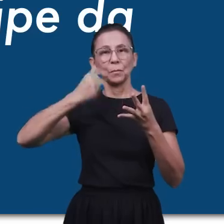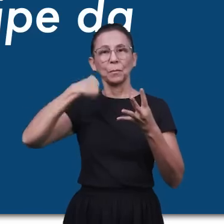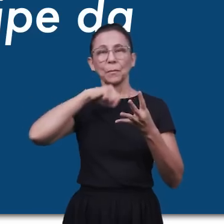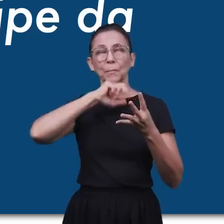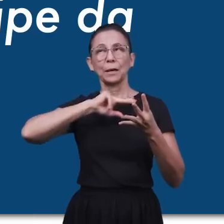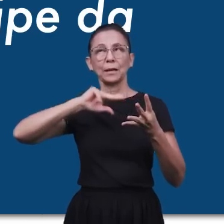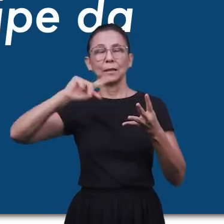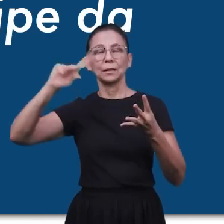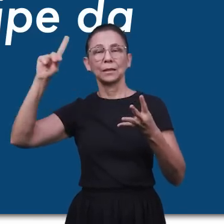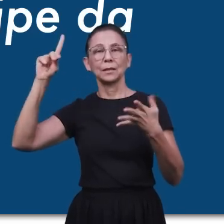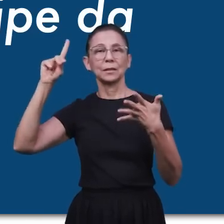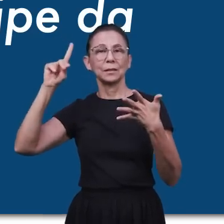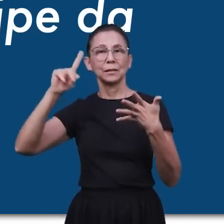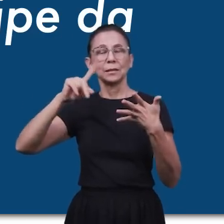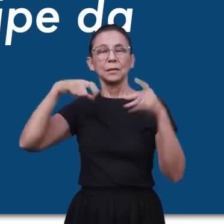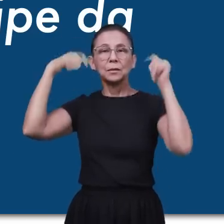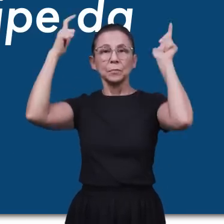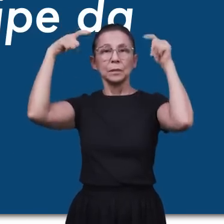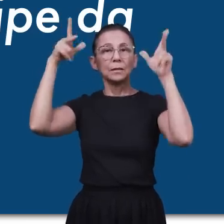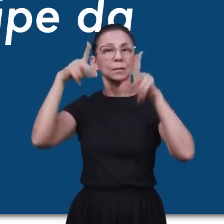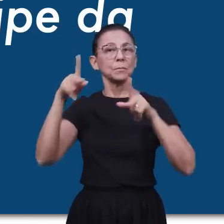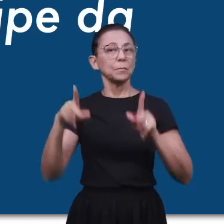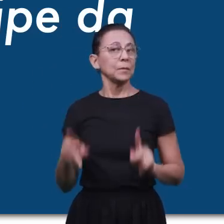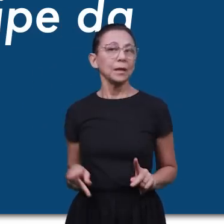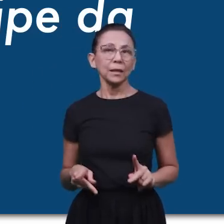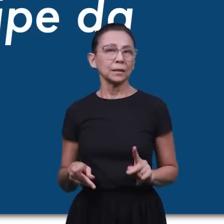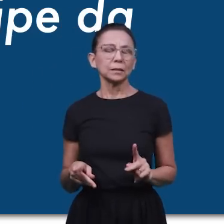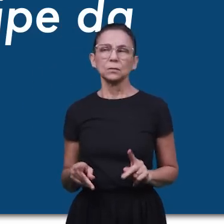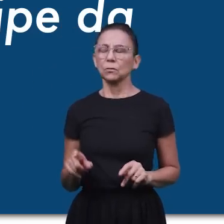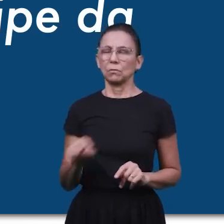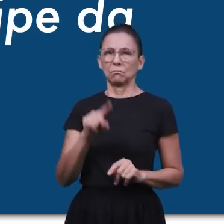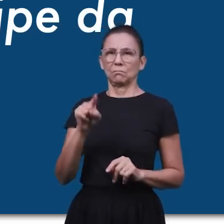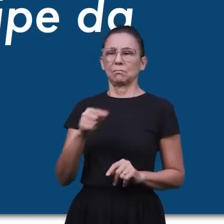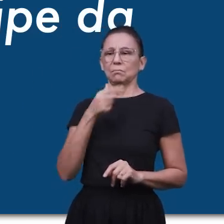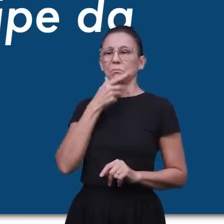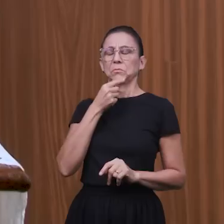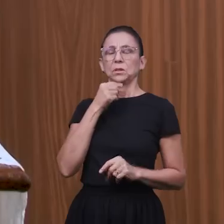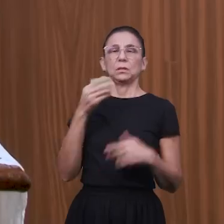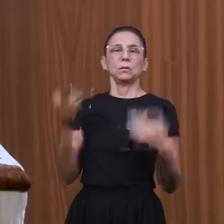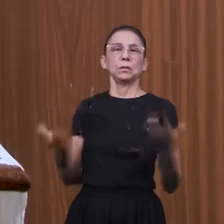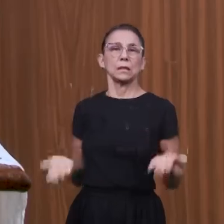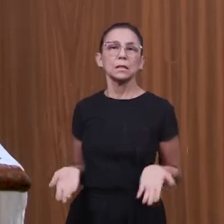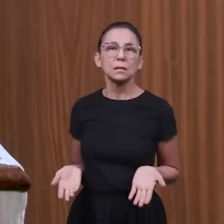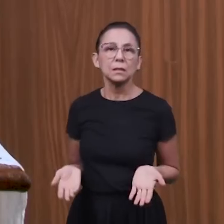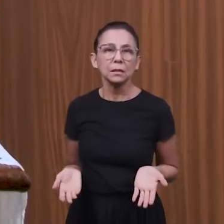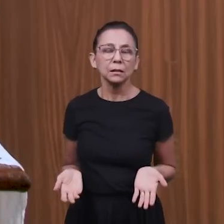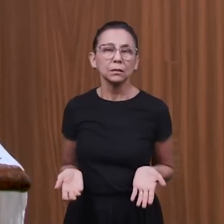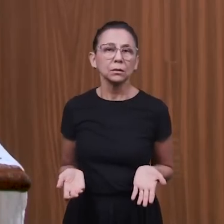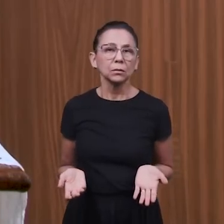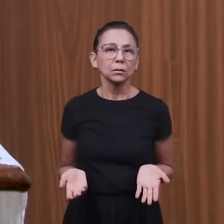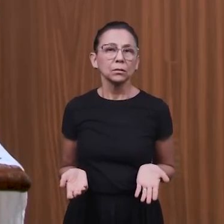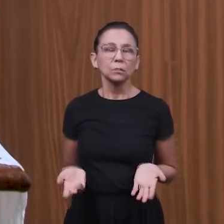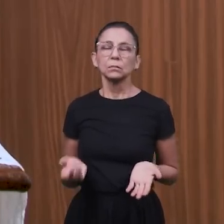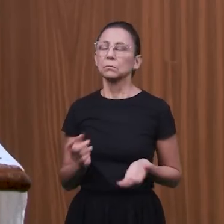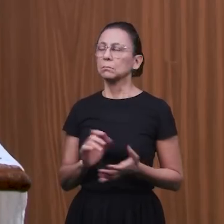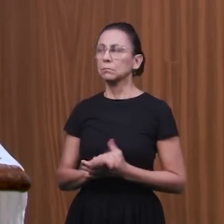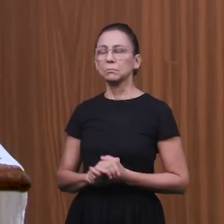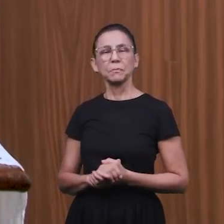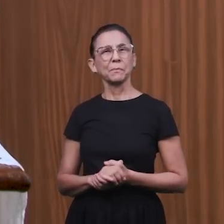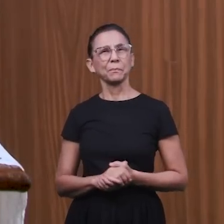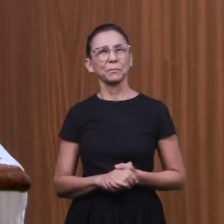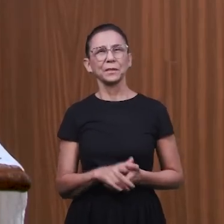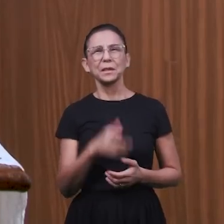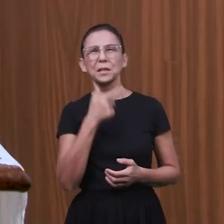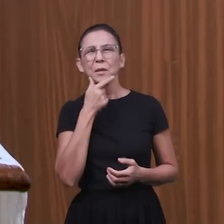Eternidade, Príncipe da Paz. Mas que menino é este? tornamos a perguntar: